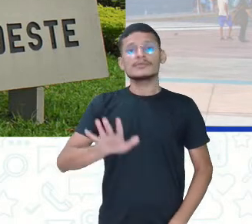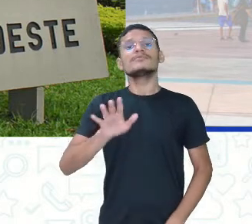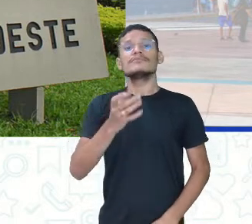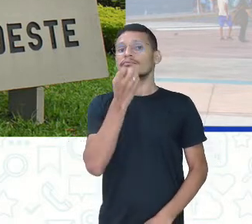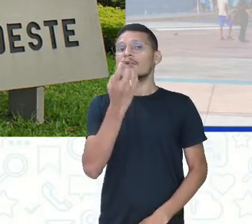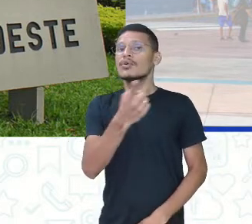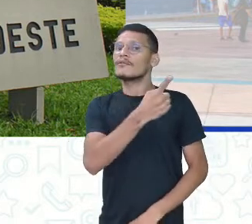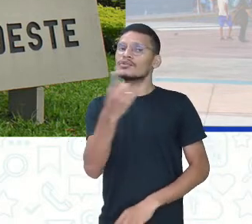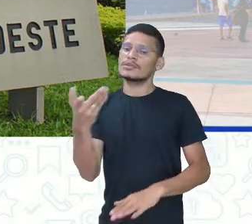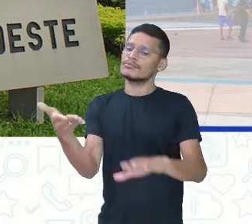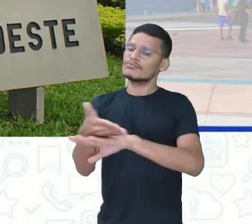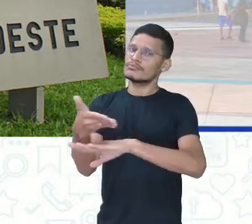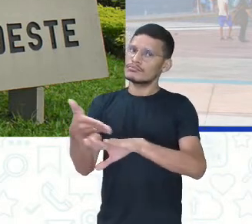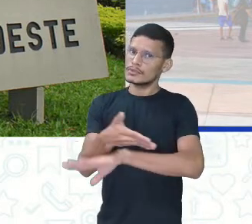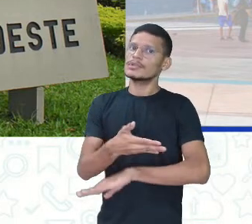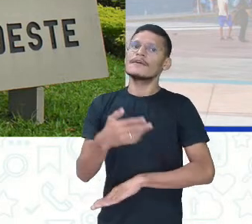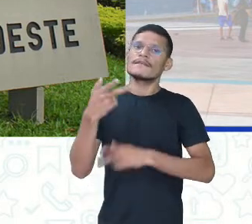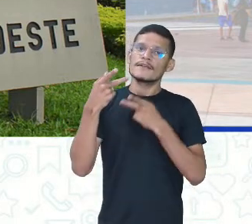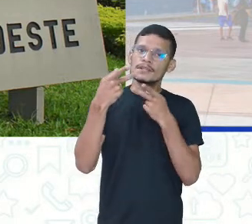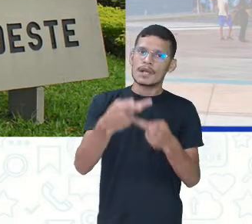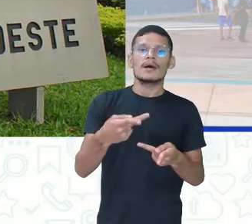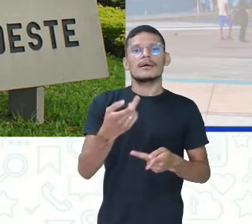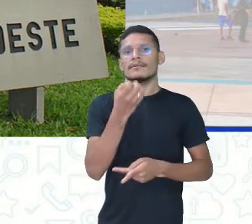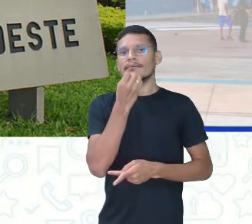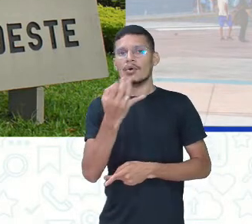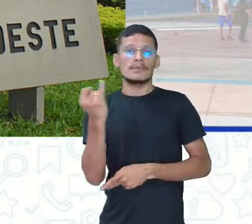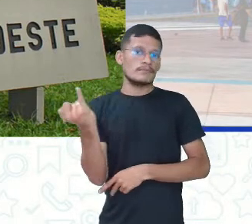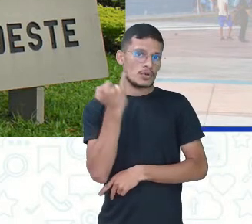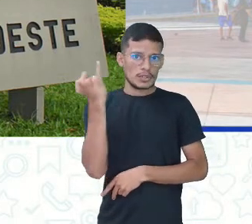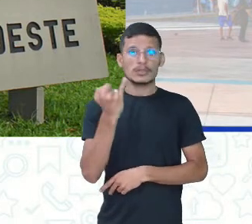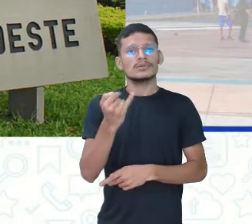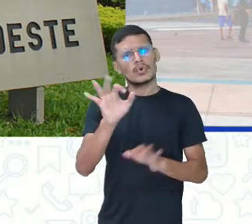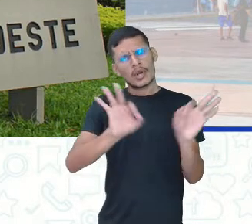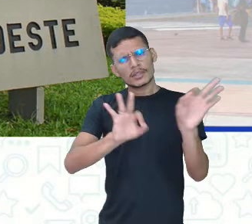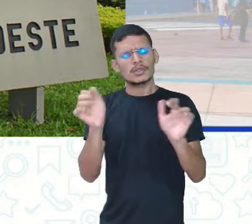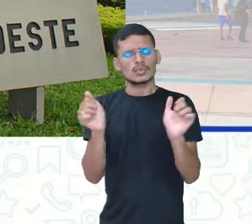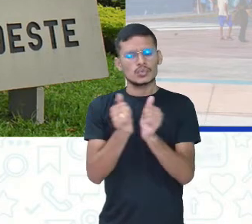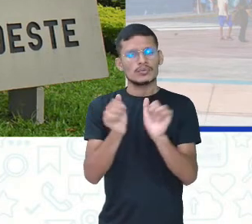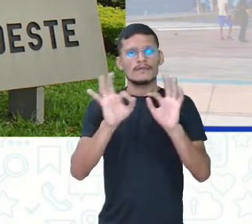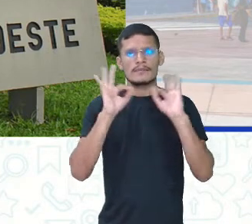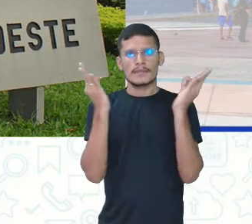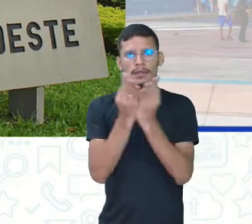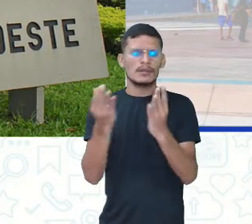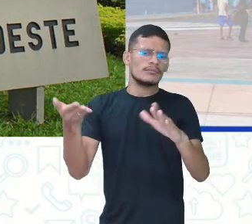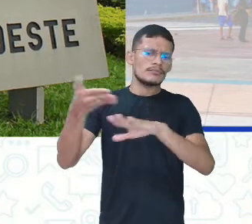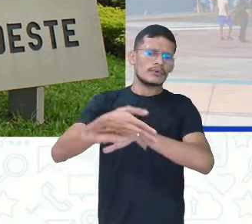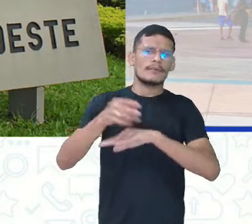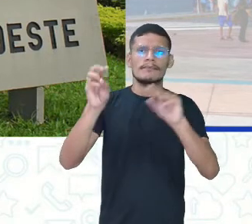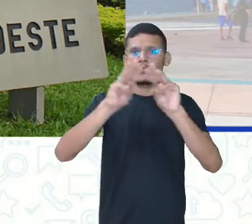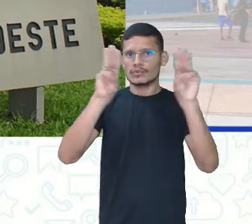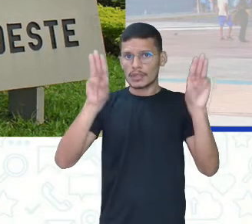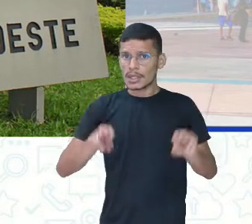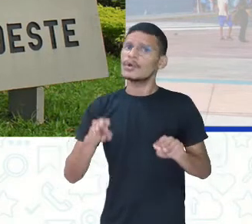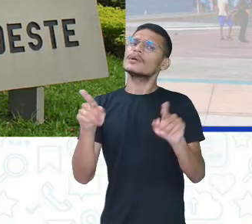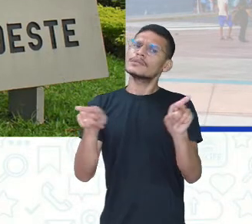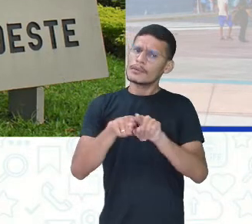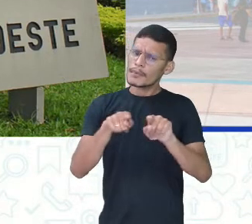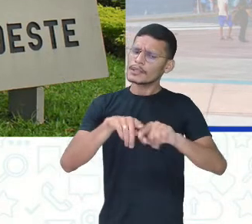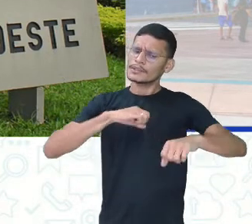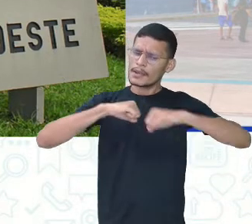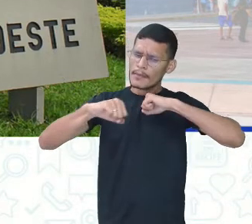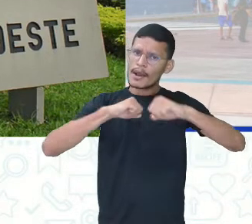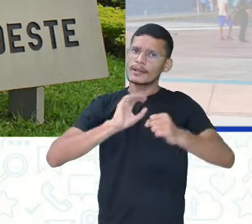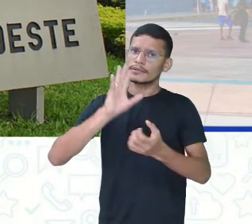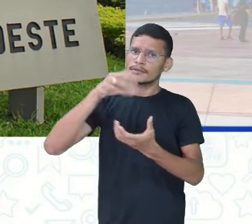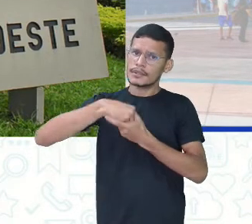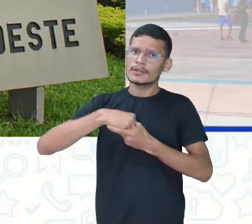vocês visitarem, tá certo? Então, se organizem aí com sua família, façam uma visita ao Museu do Nordeste, que inclusive traz esse debate